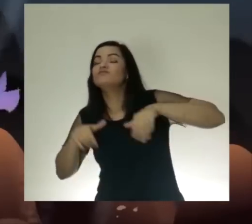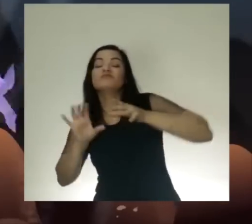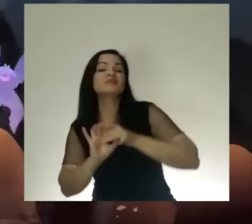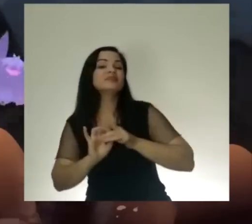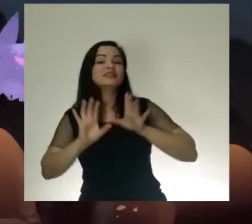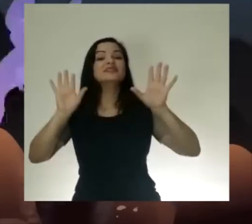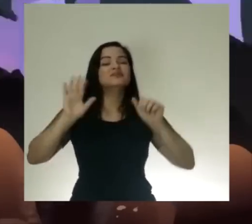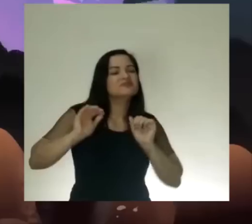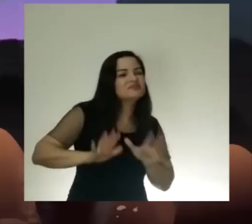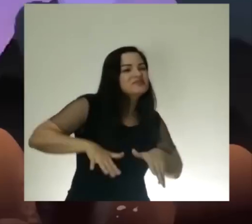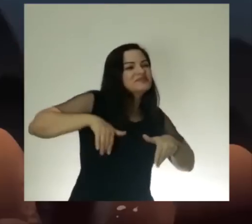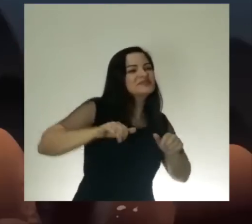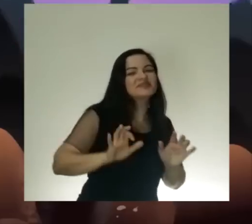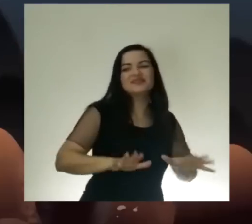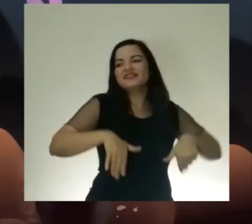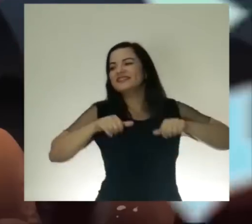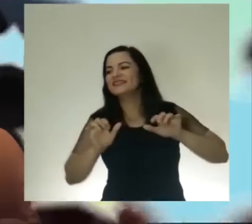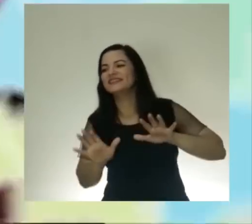assim,